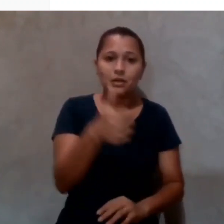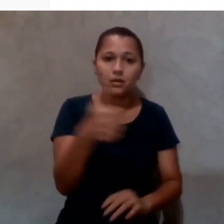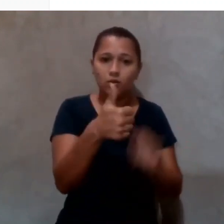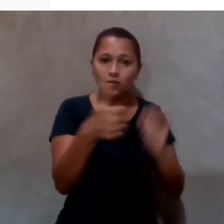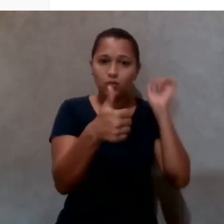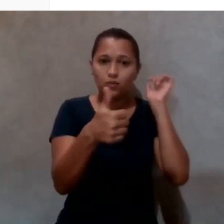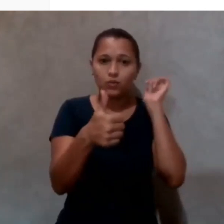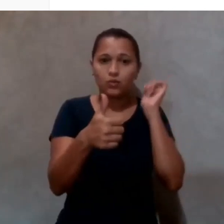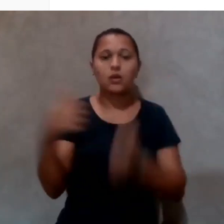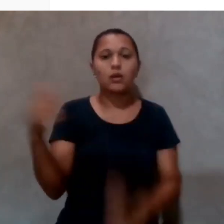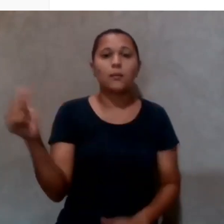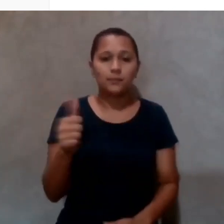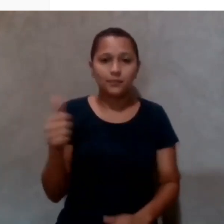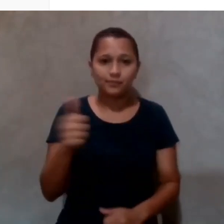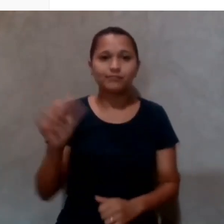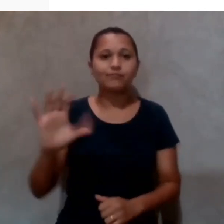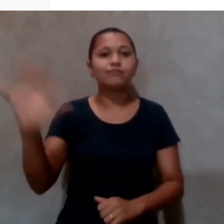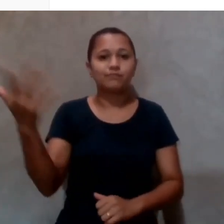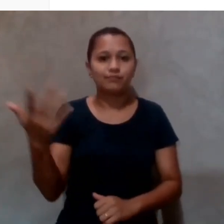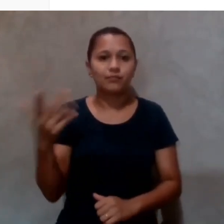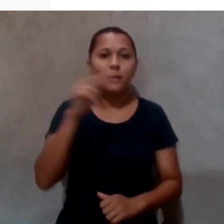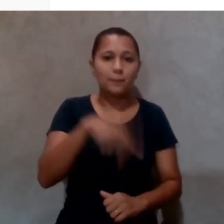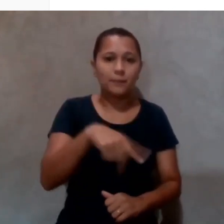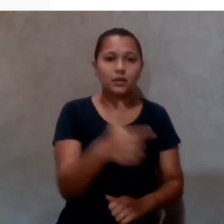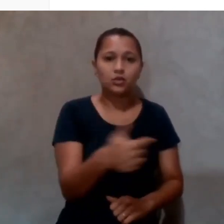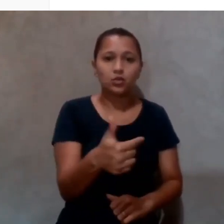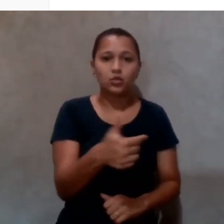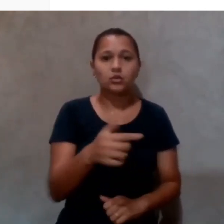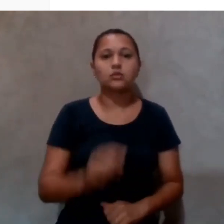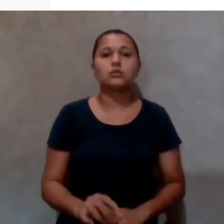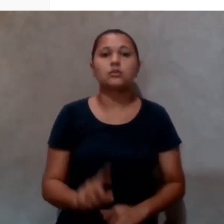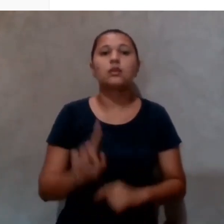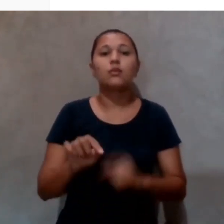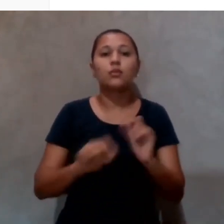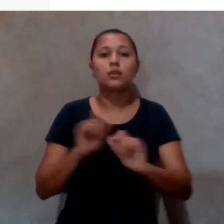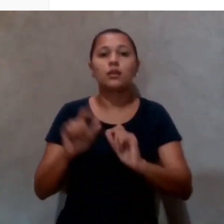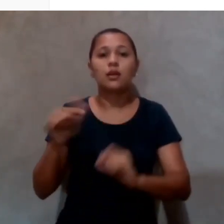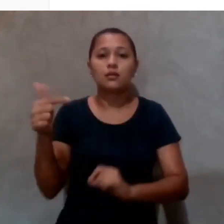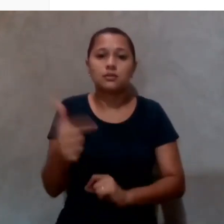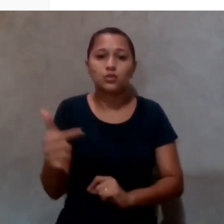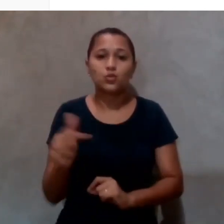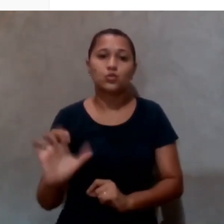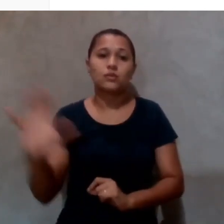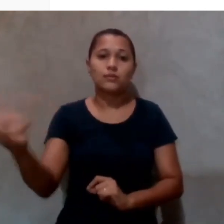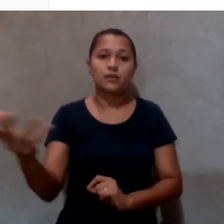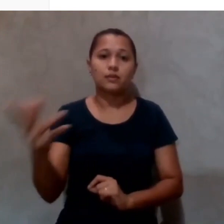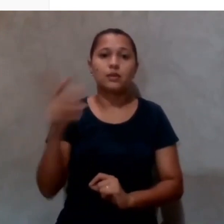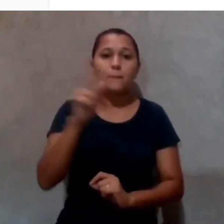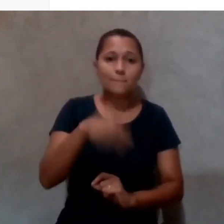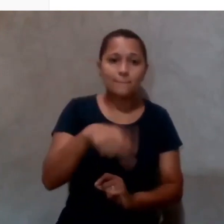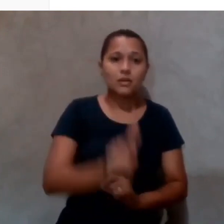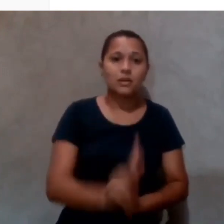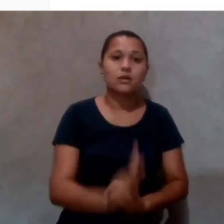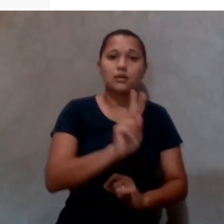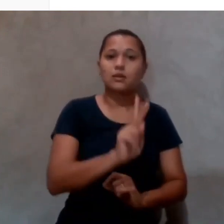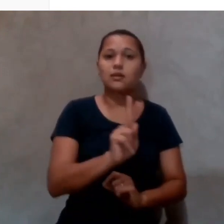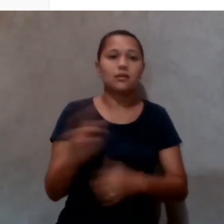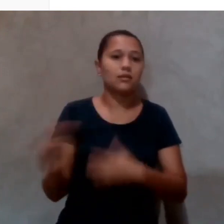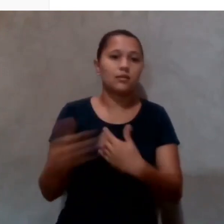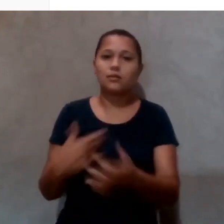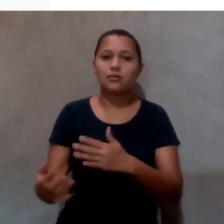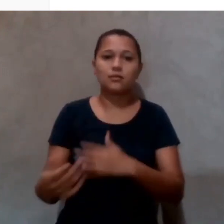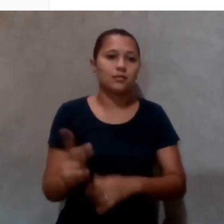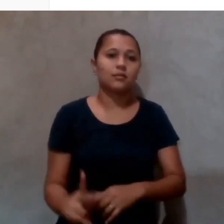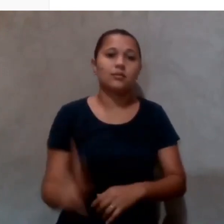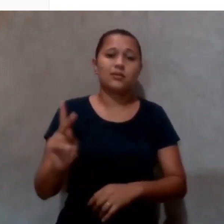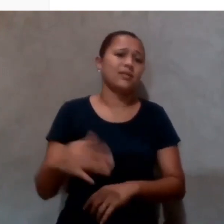segundo evento, e pk é a probabilidade do 40º evento, então a probabilidade do acontecimento ocorrer